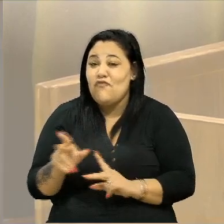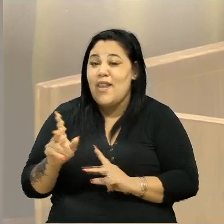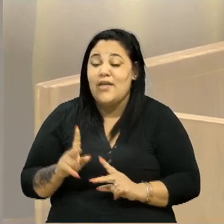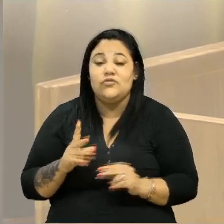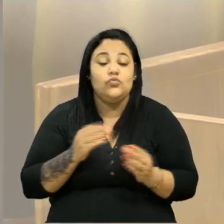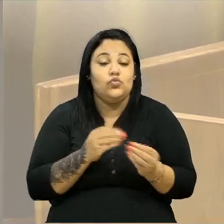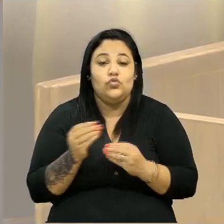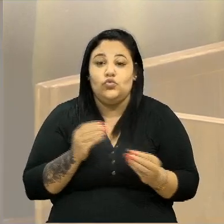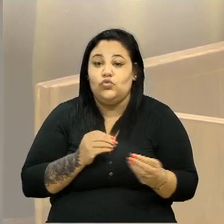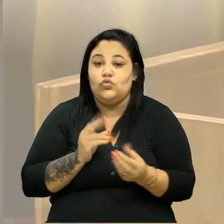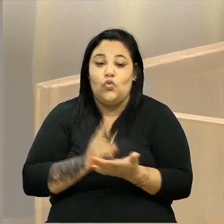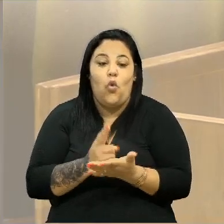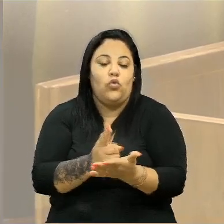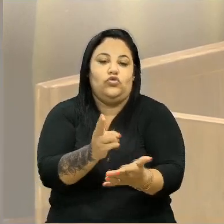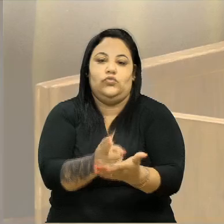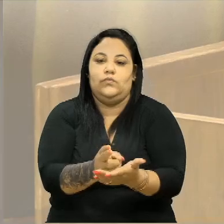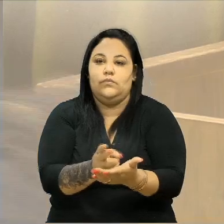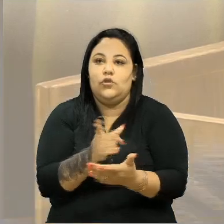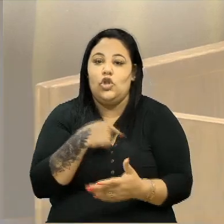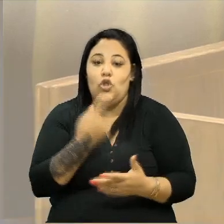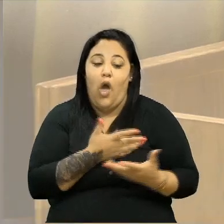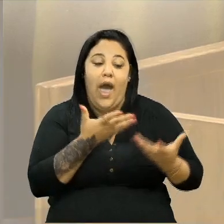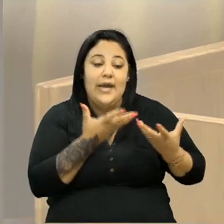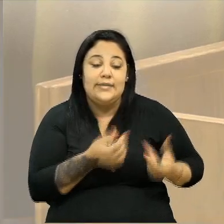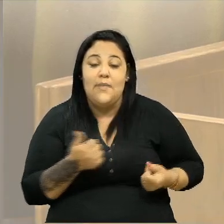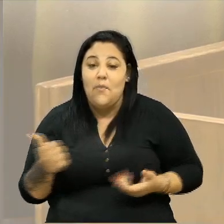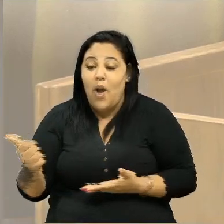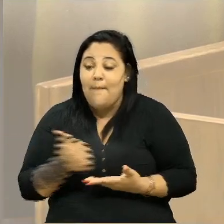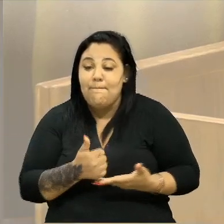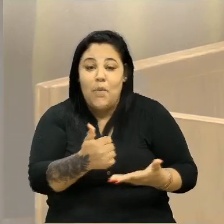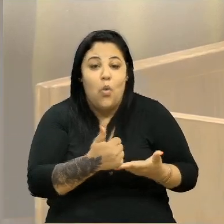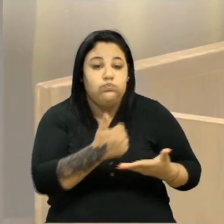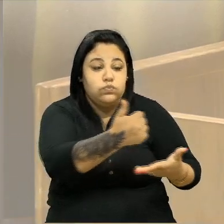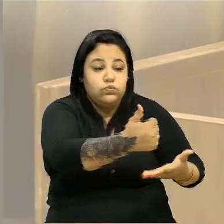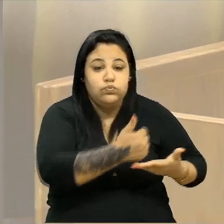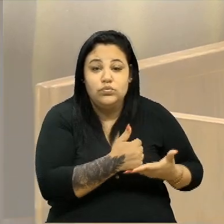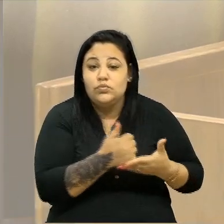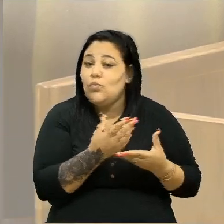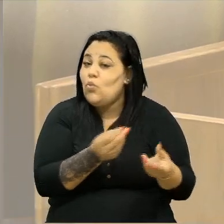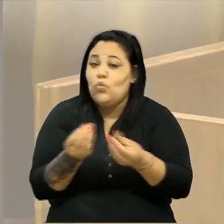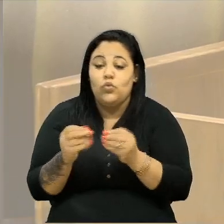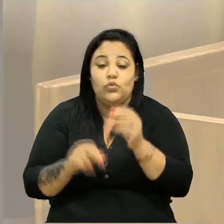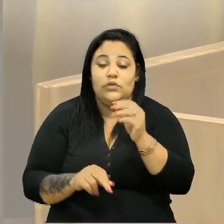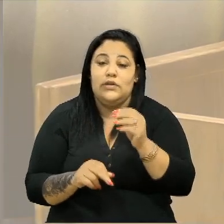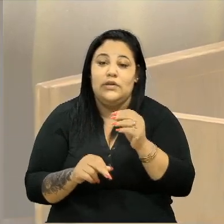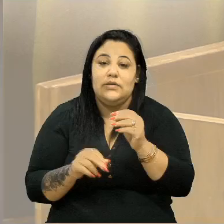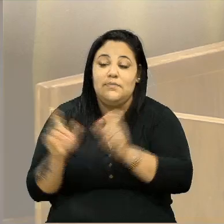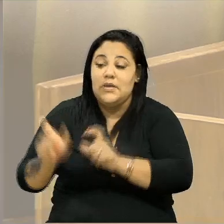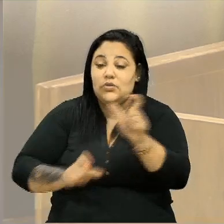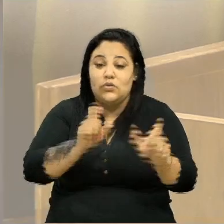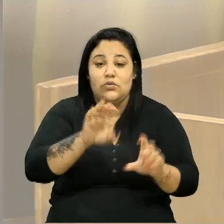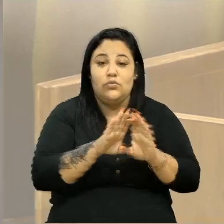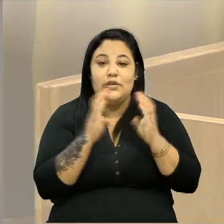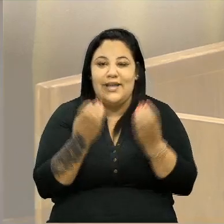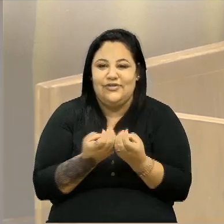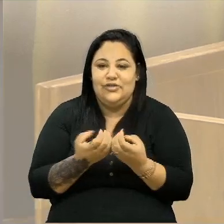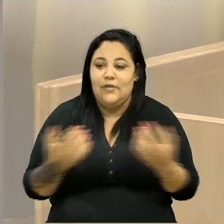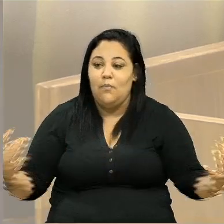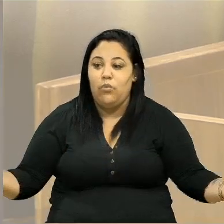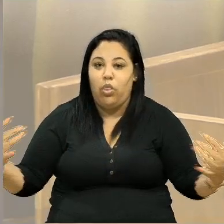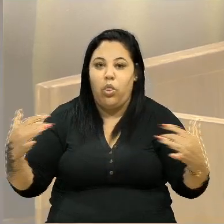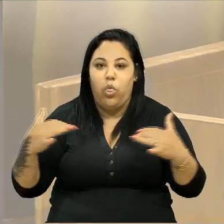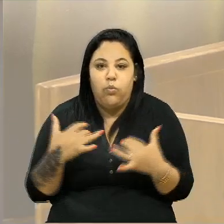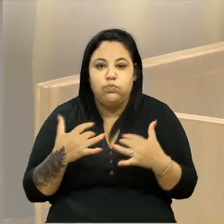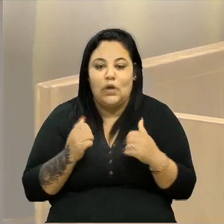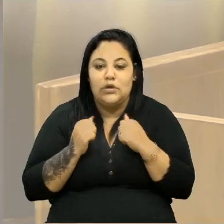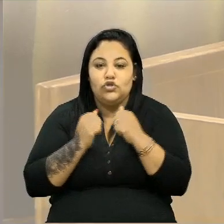serviço permanente. Nós recebemos apoio de várias pessoas da comunidade que vieram até nós e se colocaram à disposição para